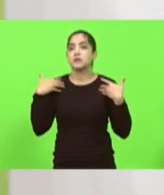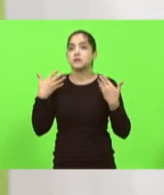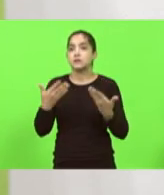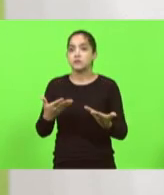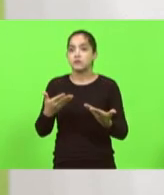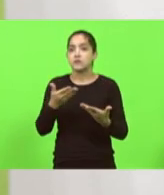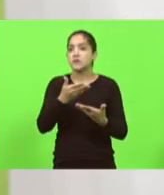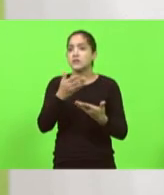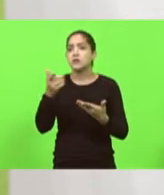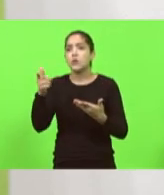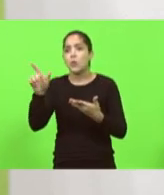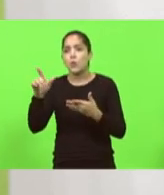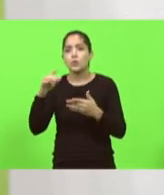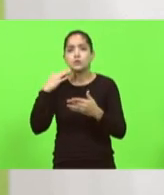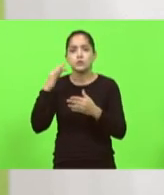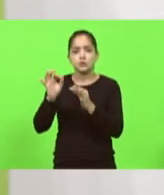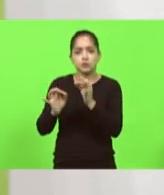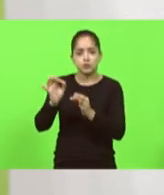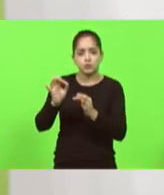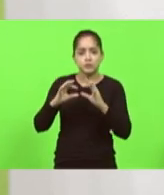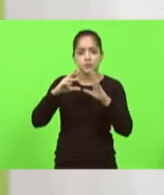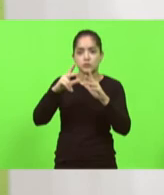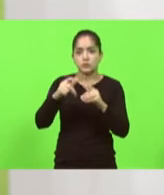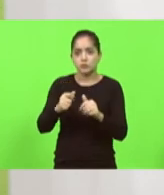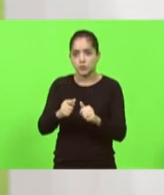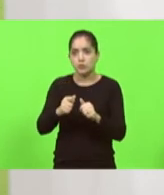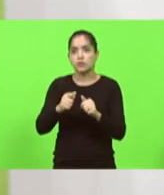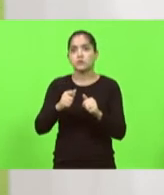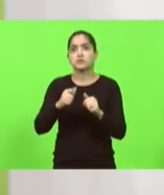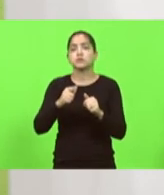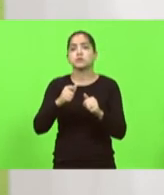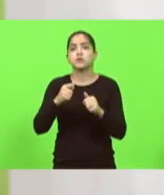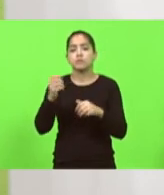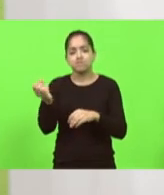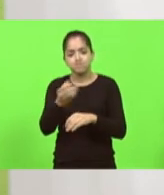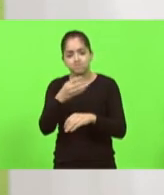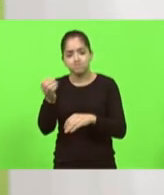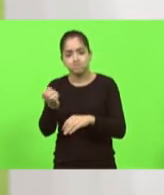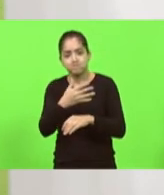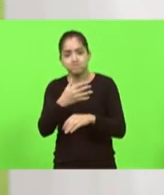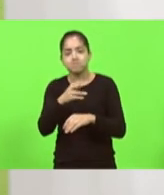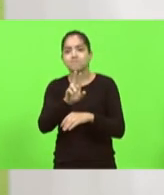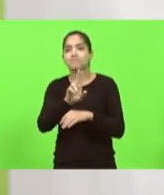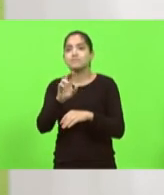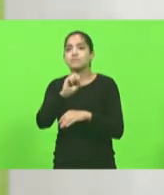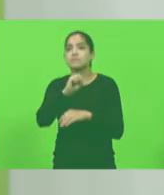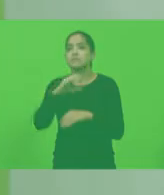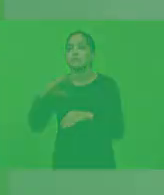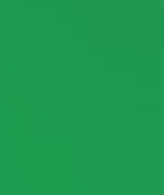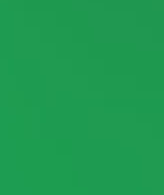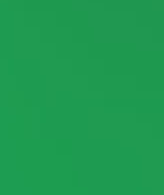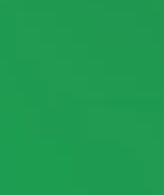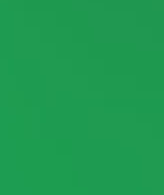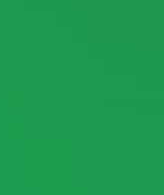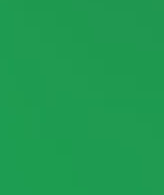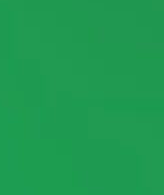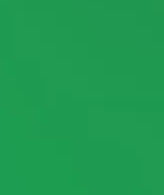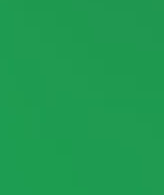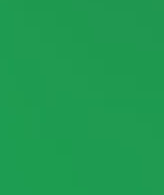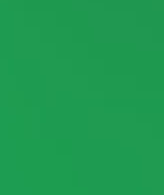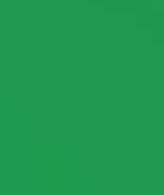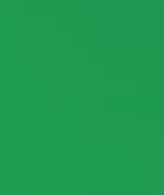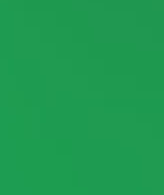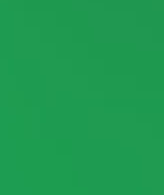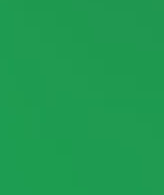que outros juízes, outros parceiros, que todos os catarinenses continuem inovando e levando o nome de Santa Catarina em todo o Brasil. Agradeço